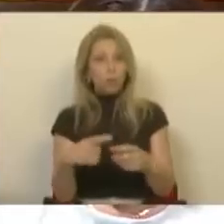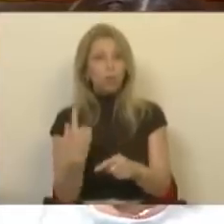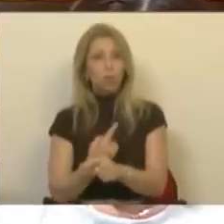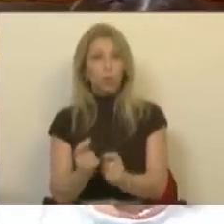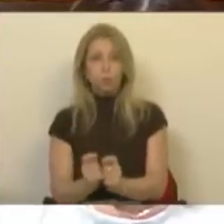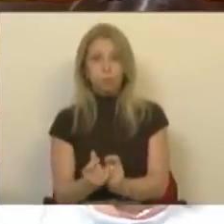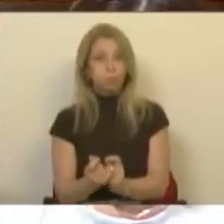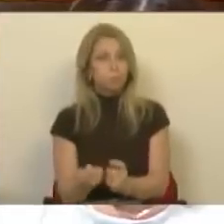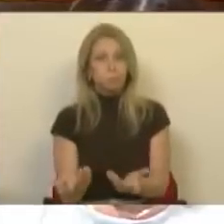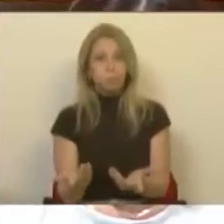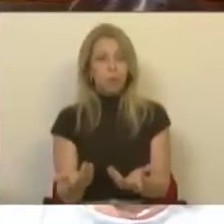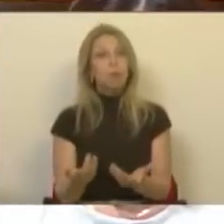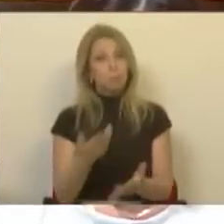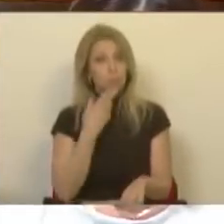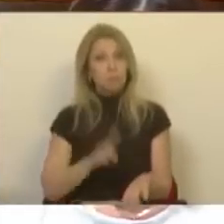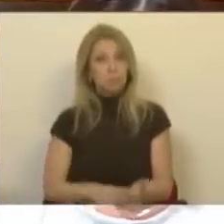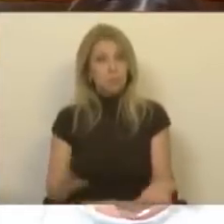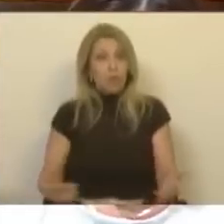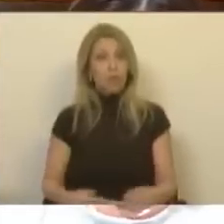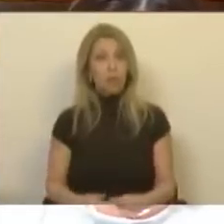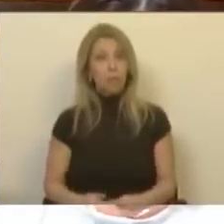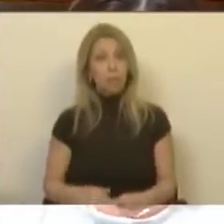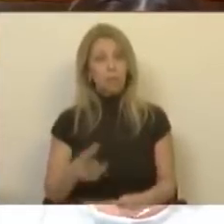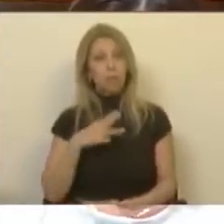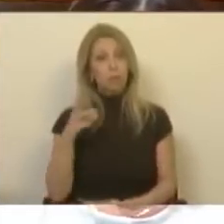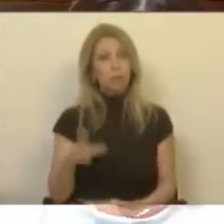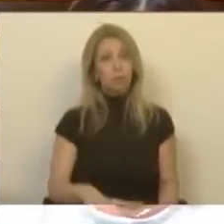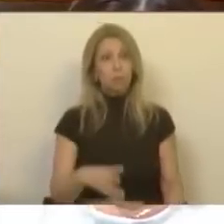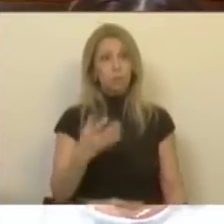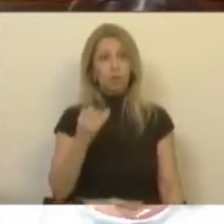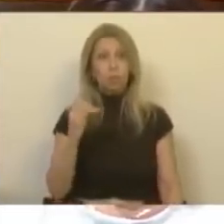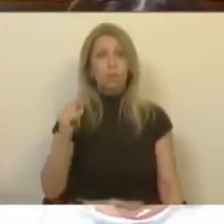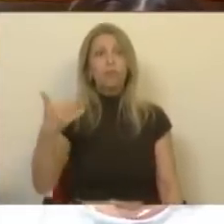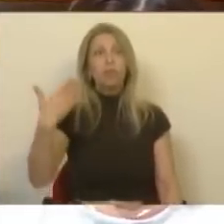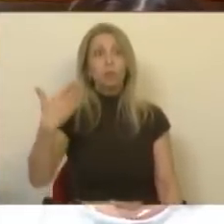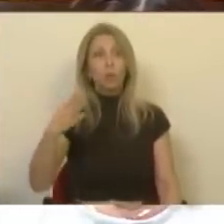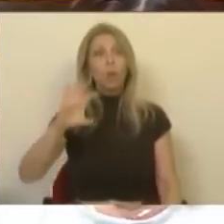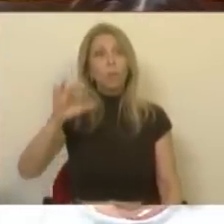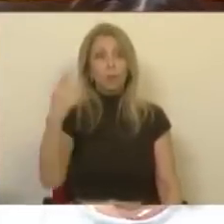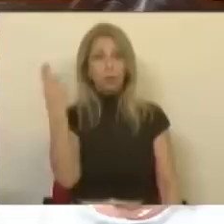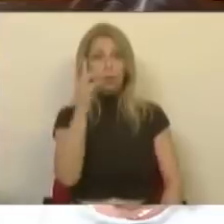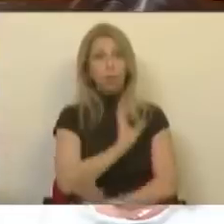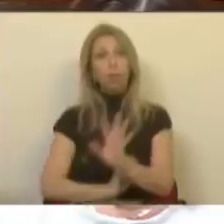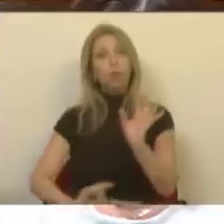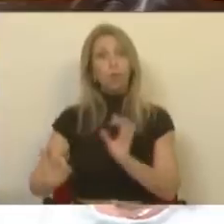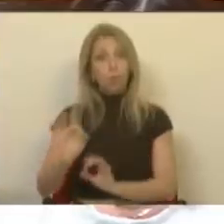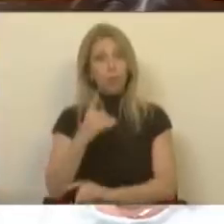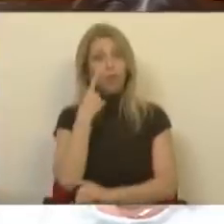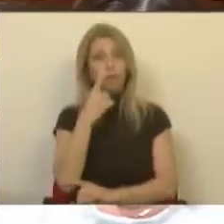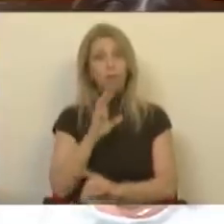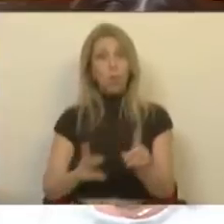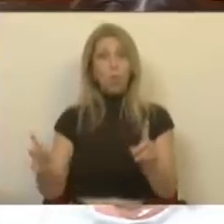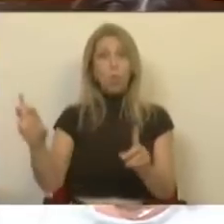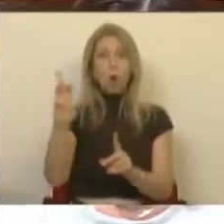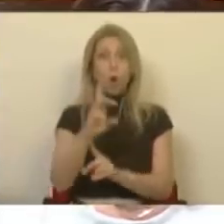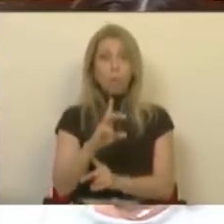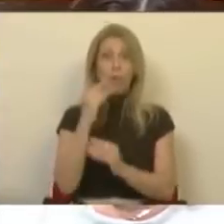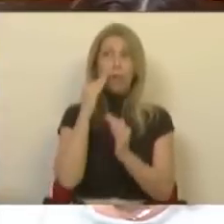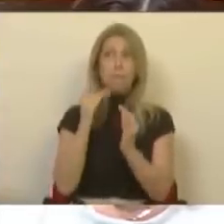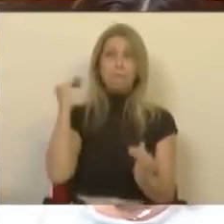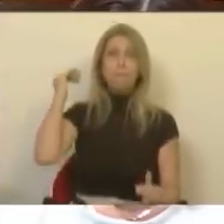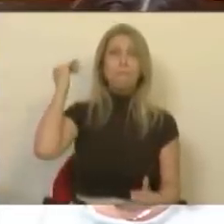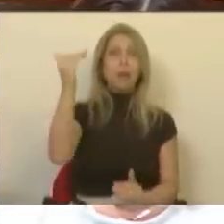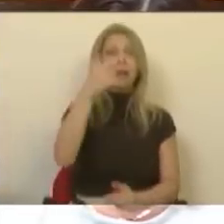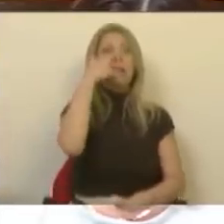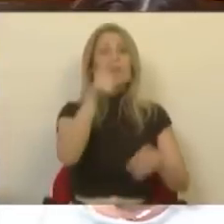pouco É verdade Portugal foi em 2021 o país da União Europeia onde verificou o aumento maior aumento da